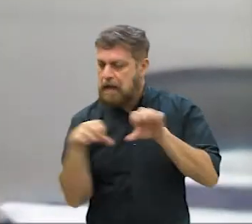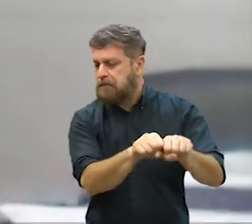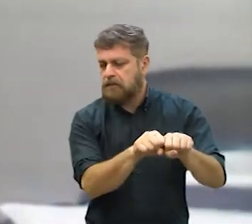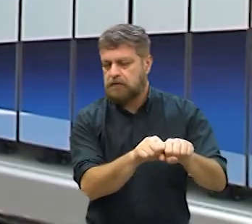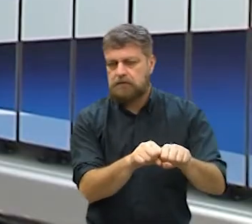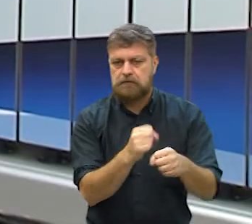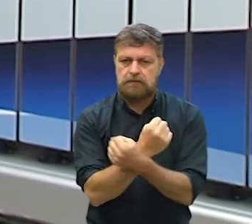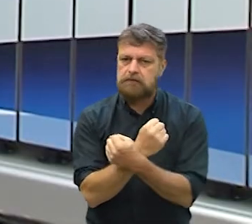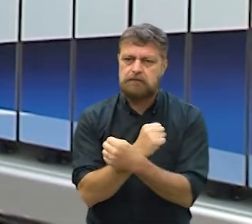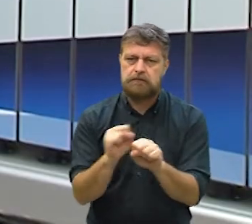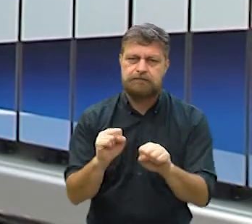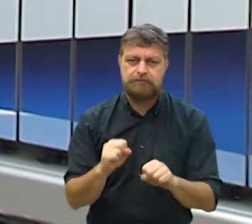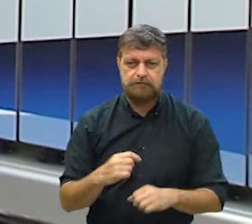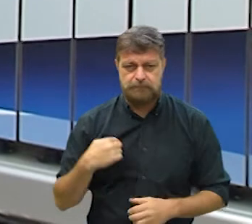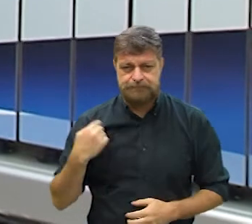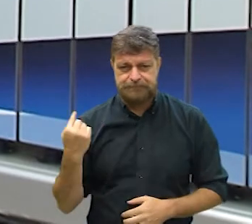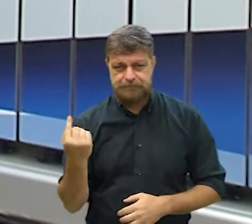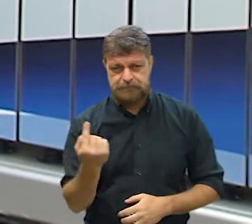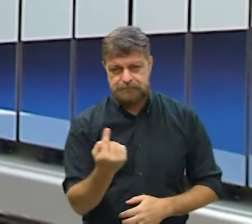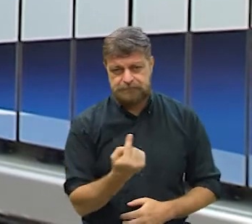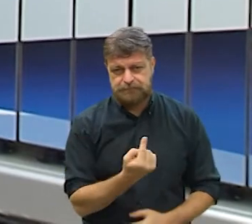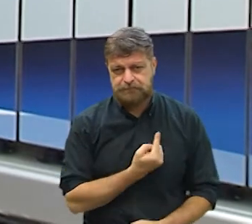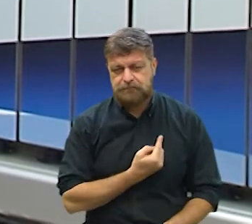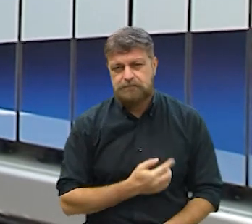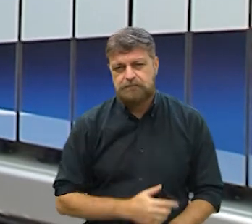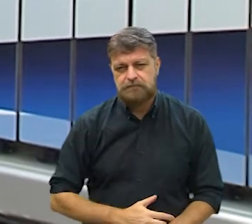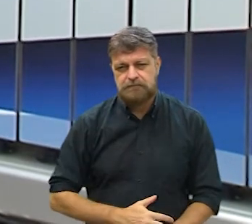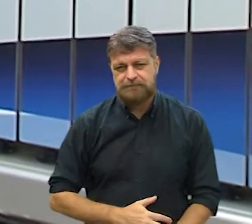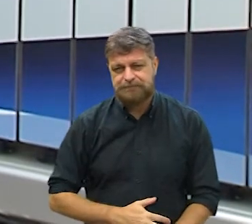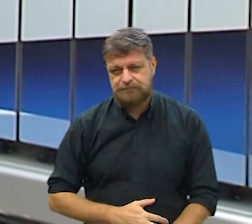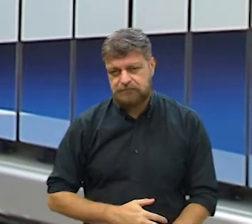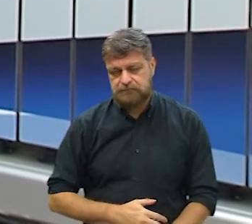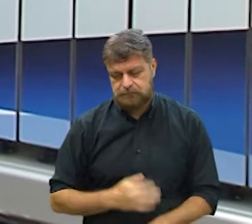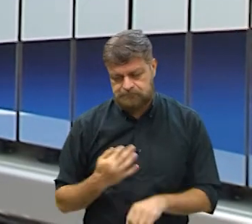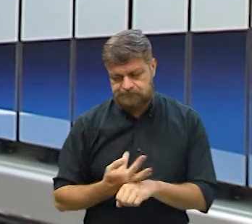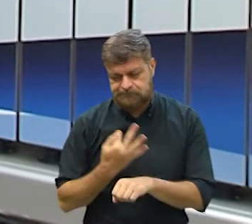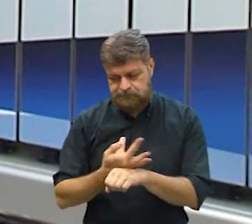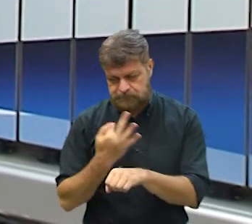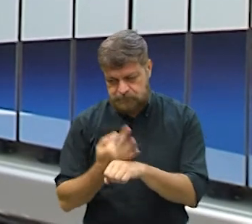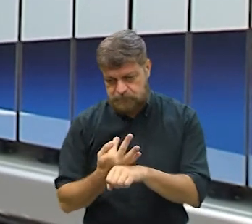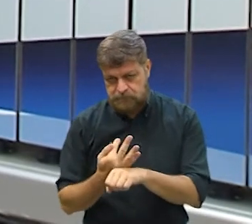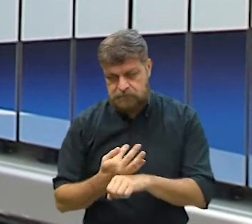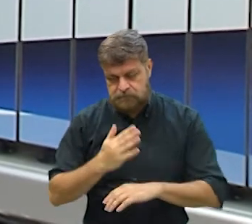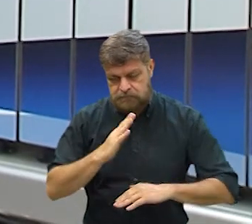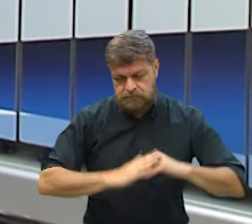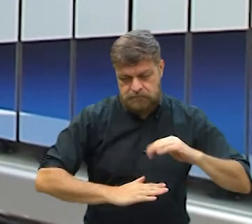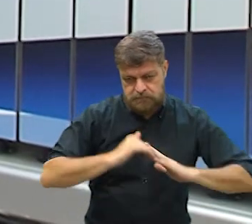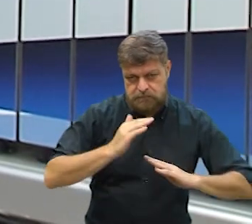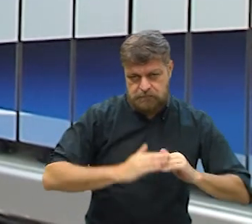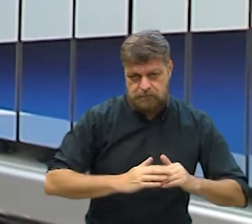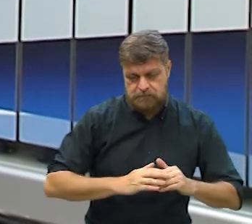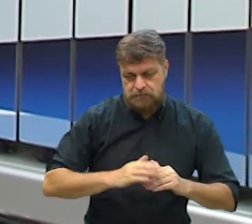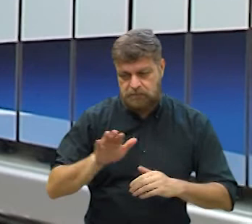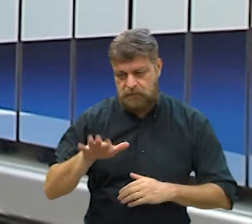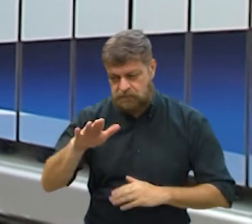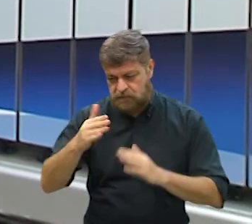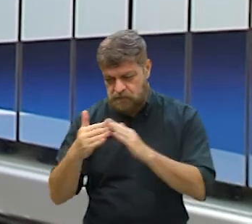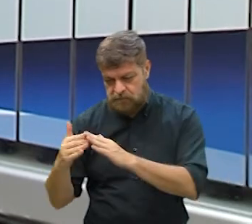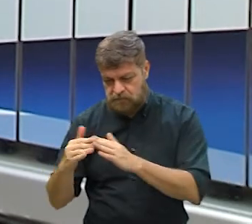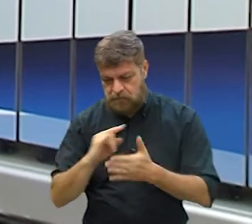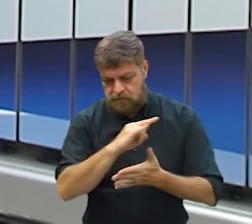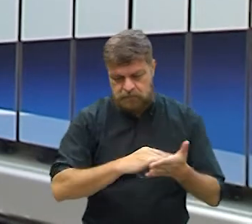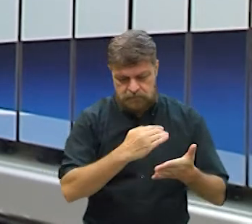dono. Então, nós vamos procurar fazer essa regularização